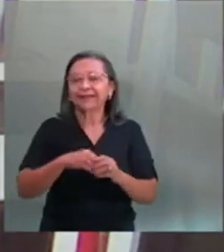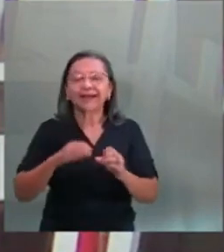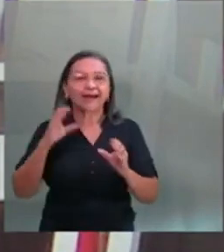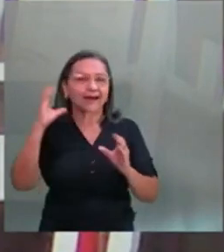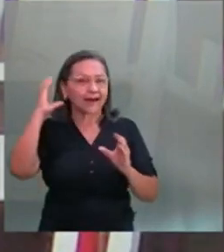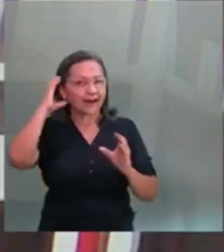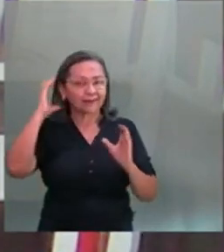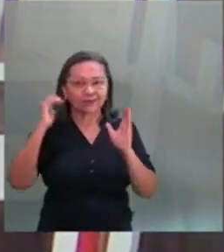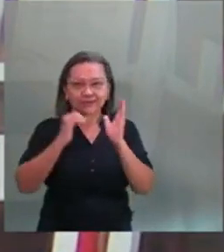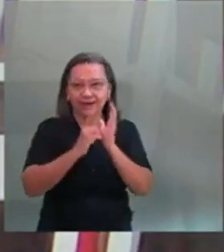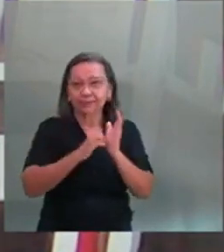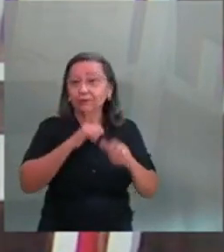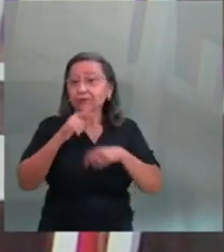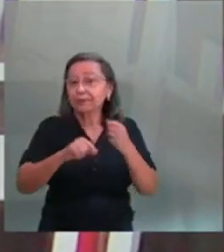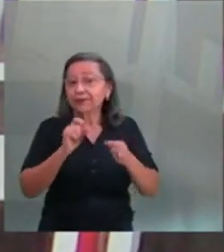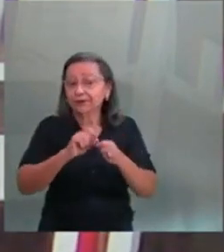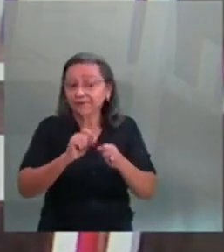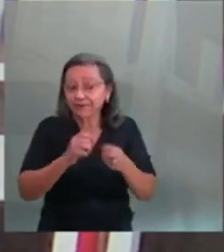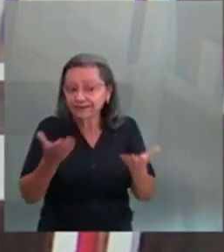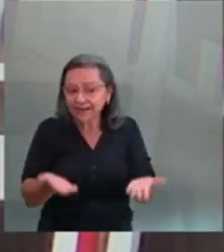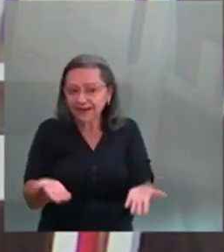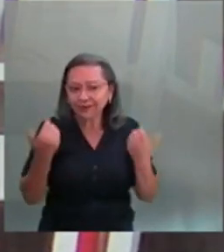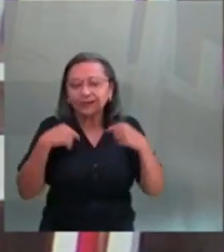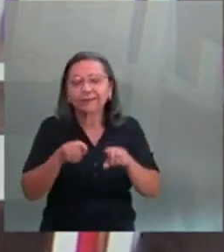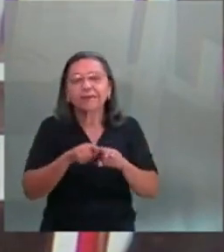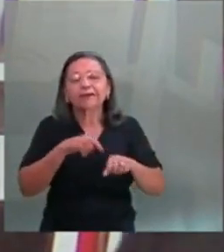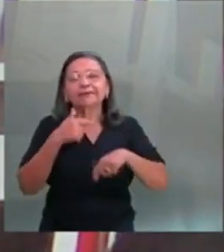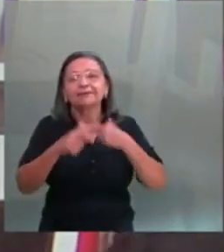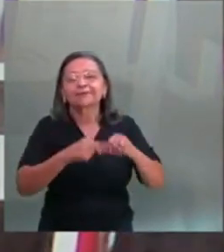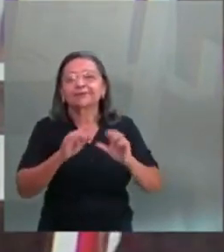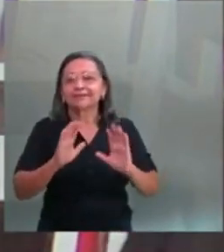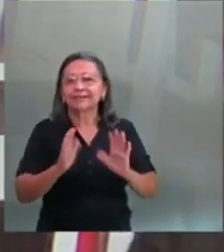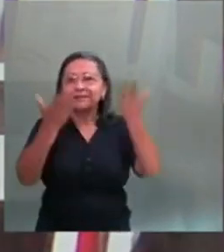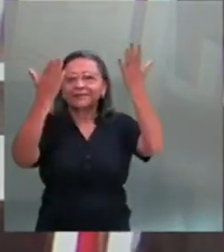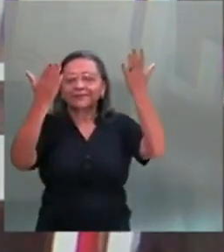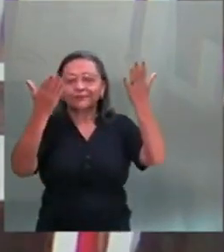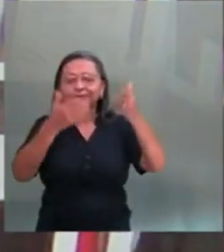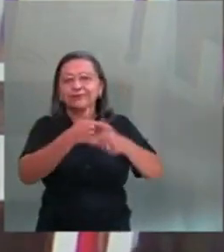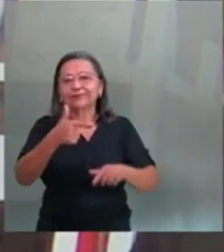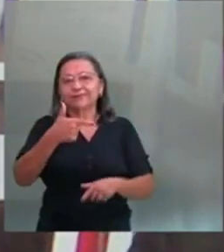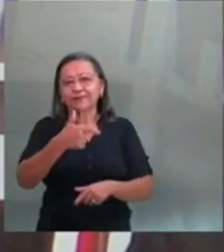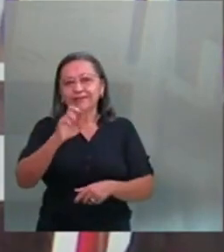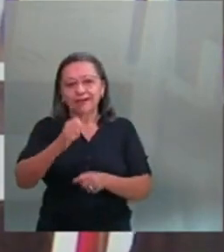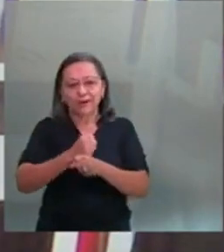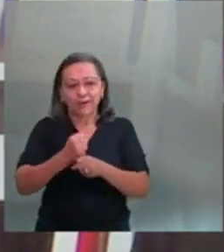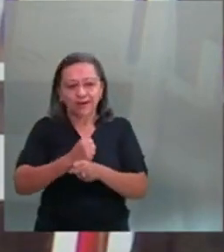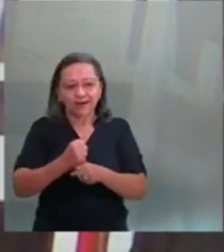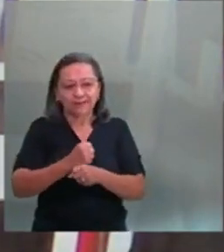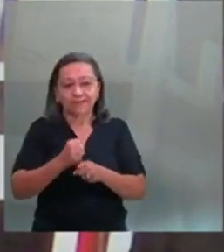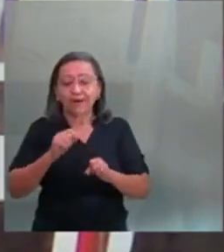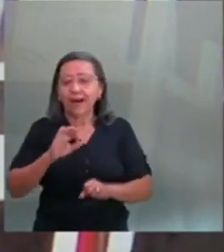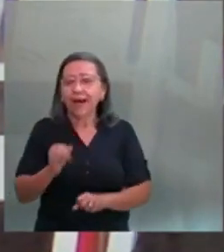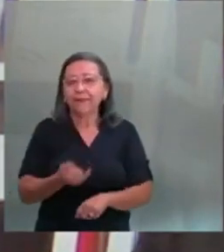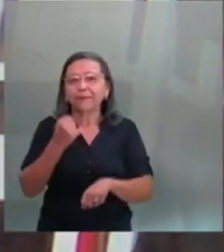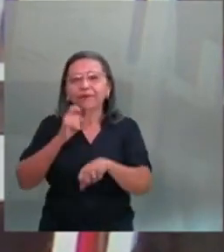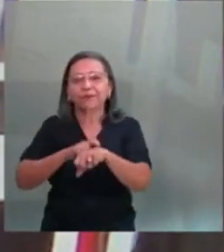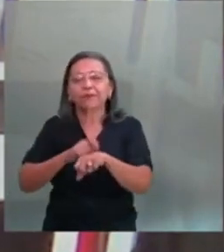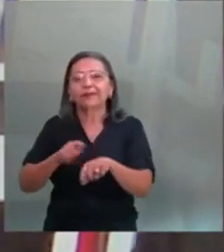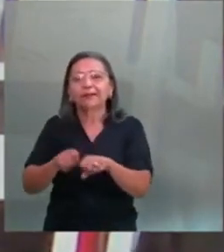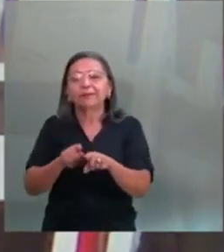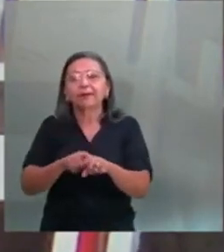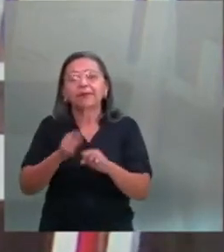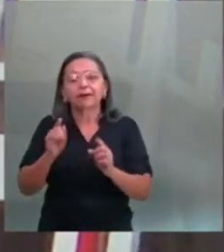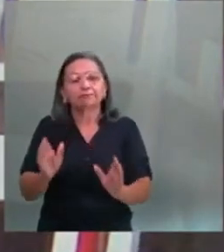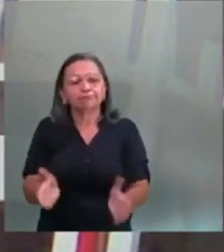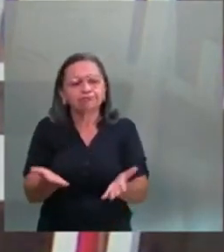Senado pelo trabalho realizado e pelas ações de celebração dos seus 25 anos. Aproveito a oportunidade, senador,